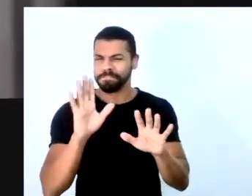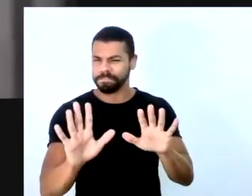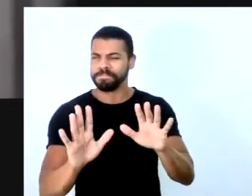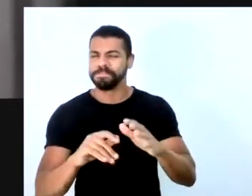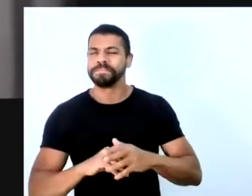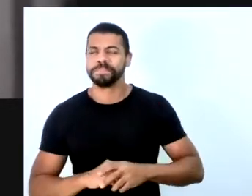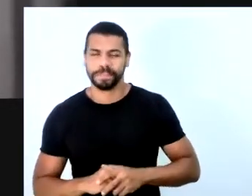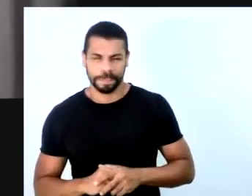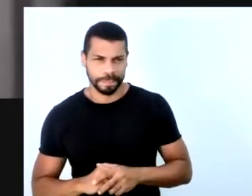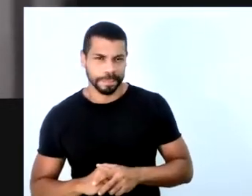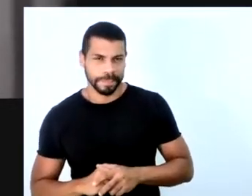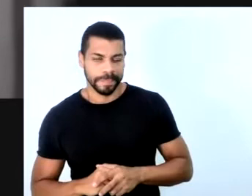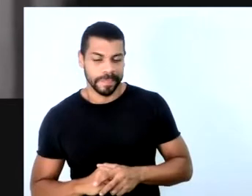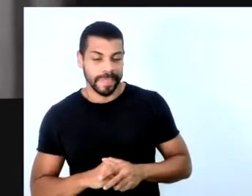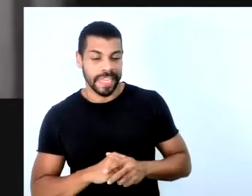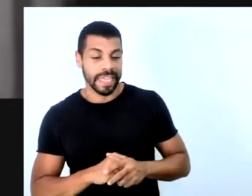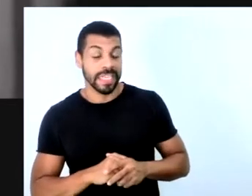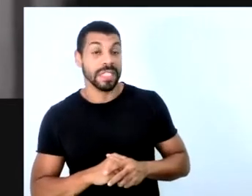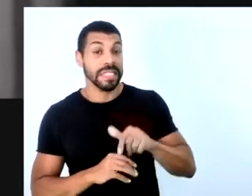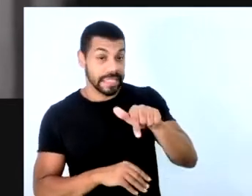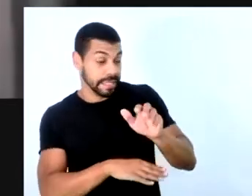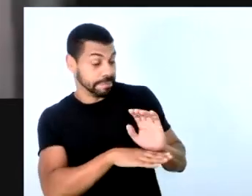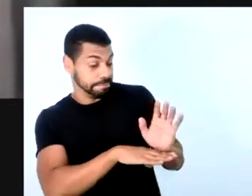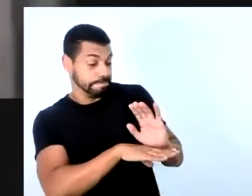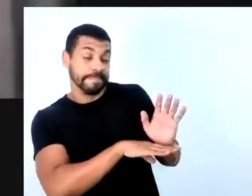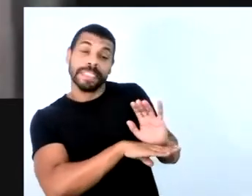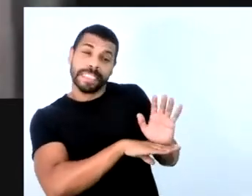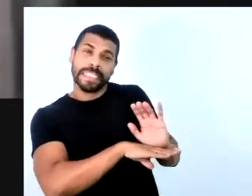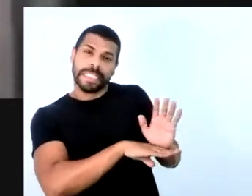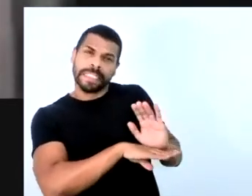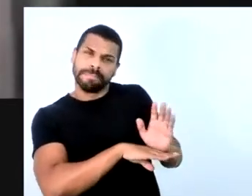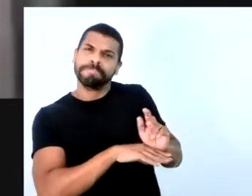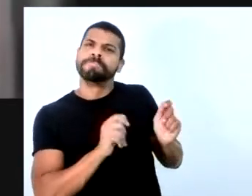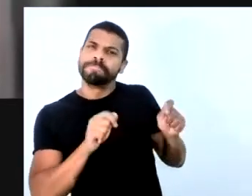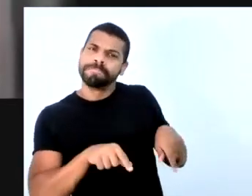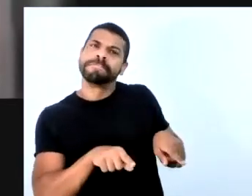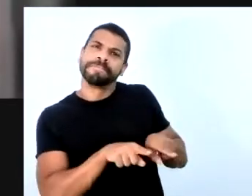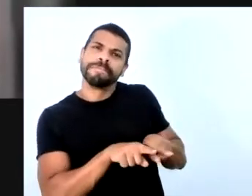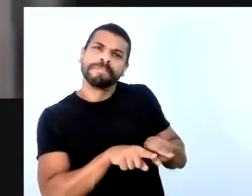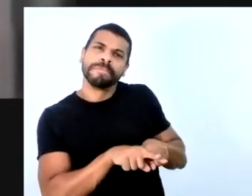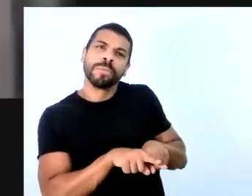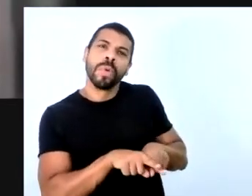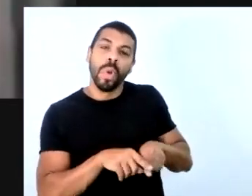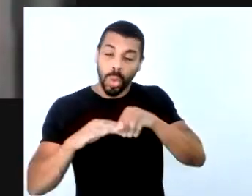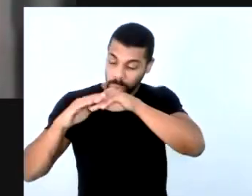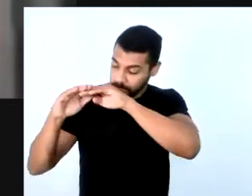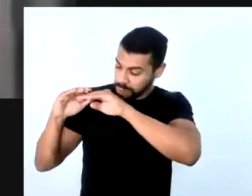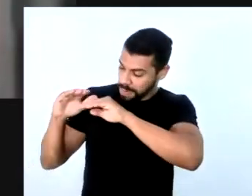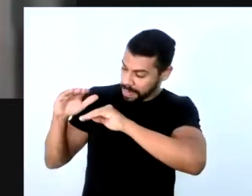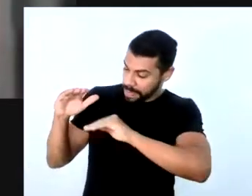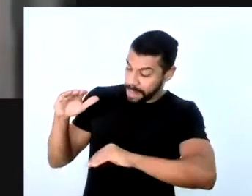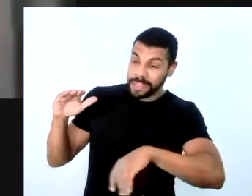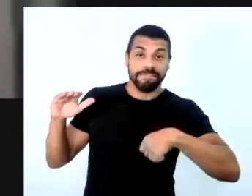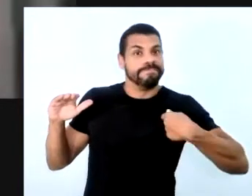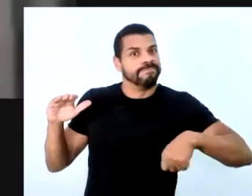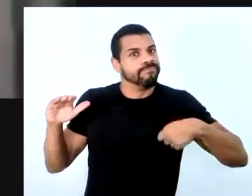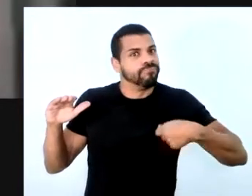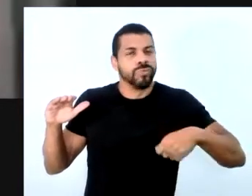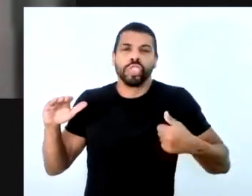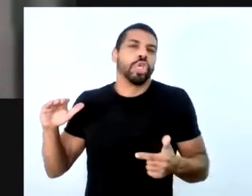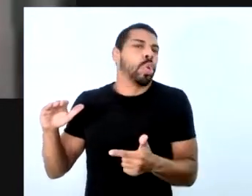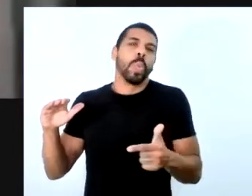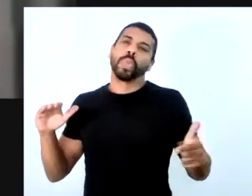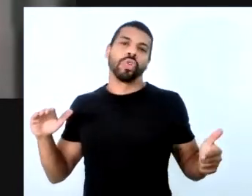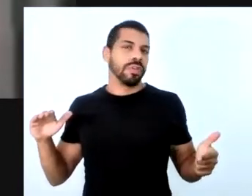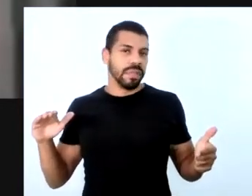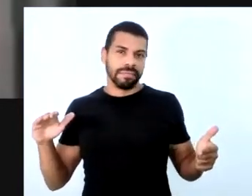E tem uma coisa muito interessante no Chão de Estrelas, é que ele